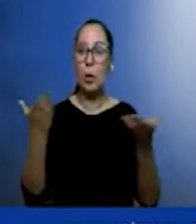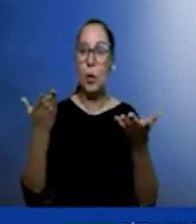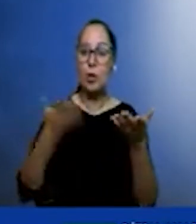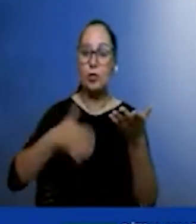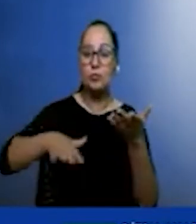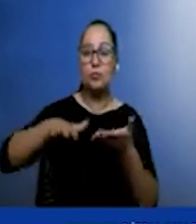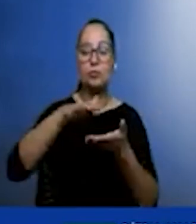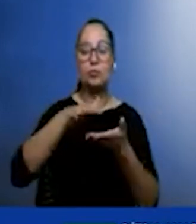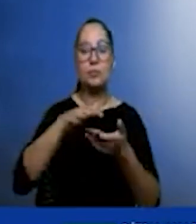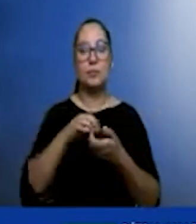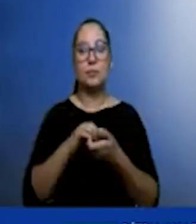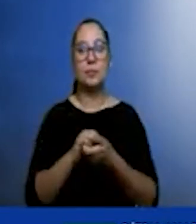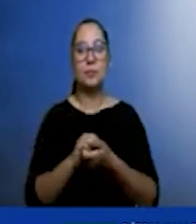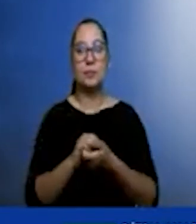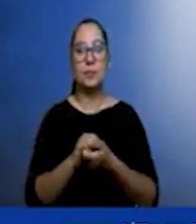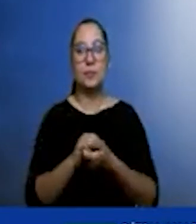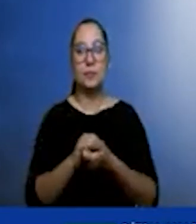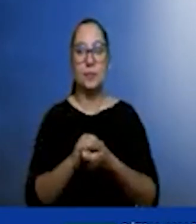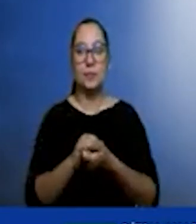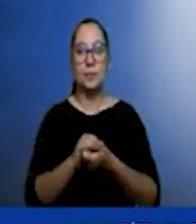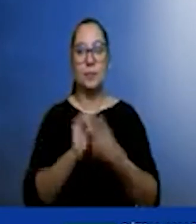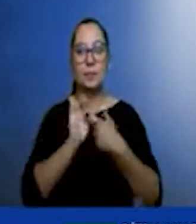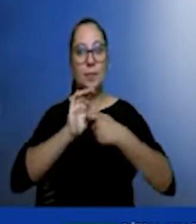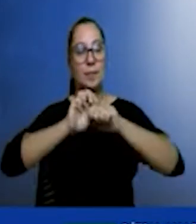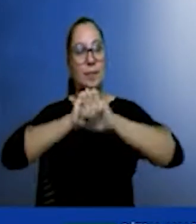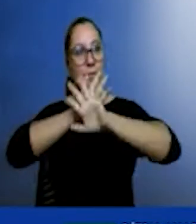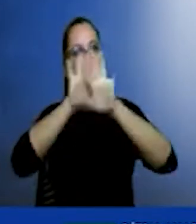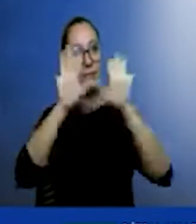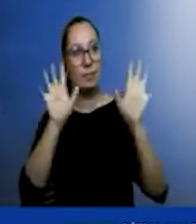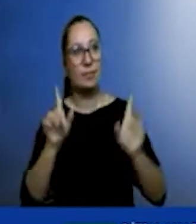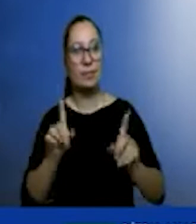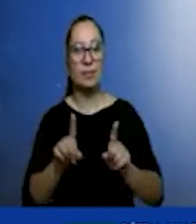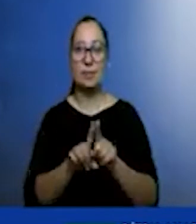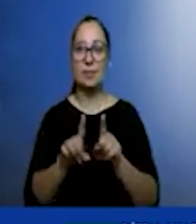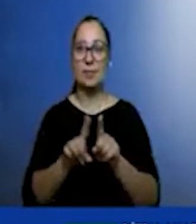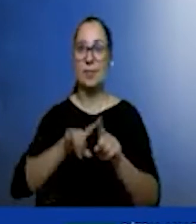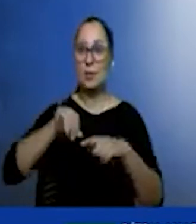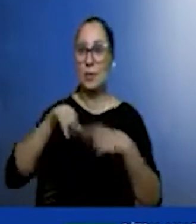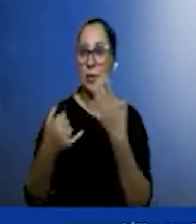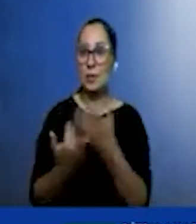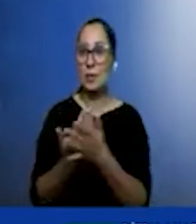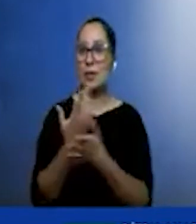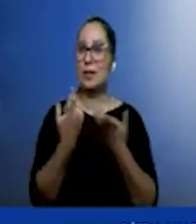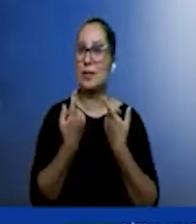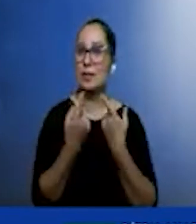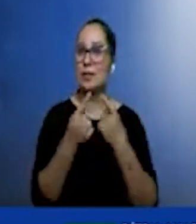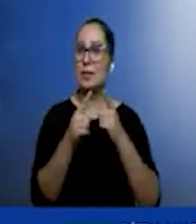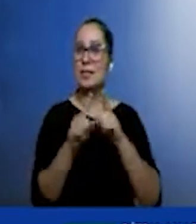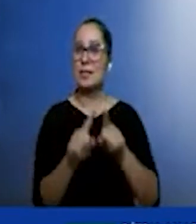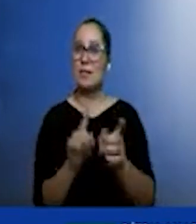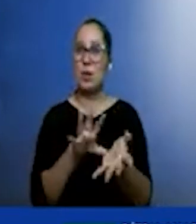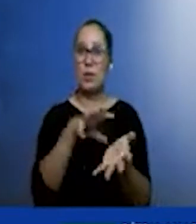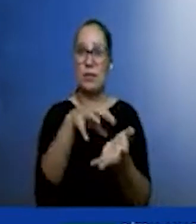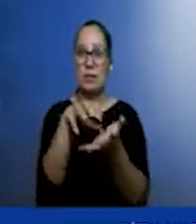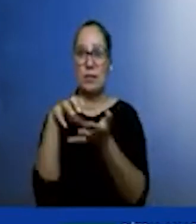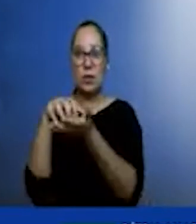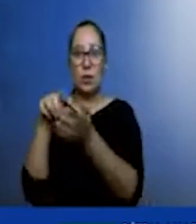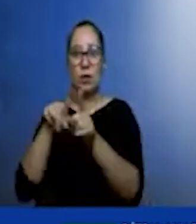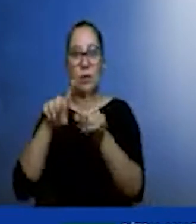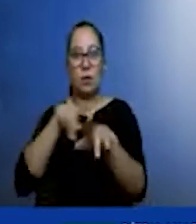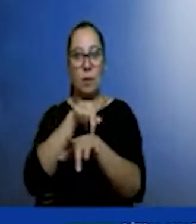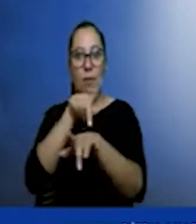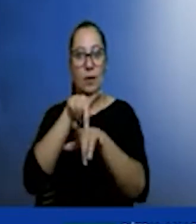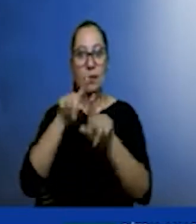que ele trouxe transparência também e oportunidades e desafios para setores, para países e para